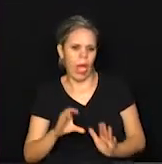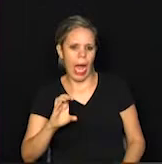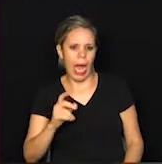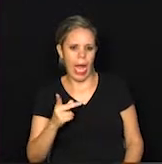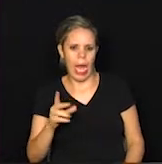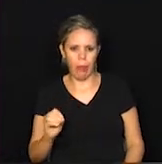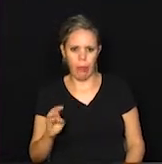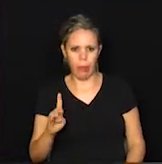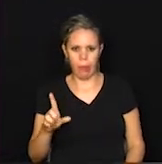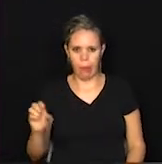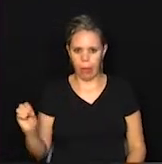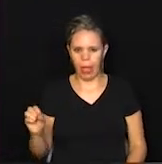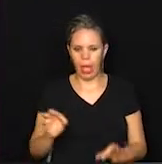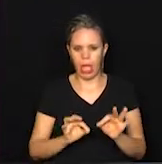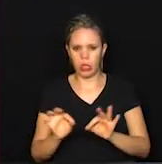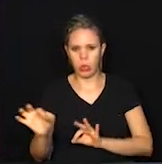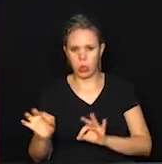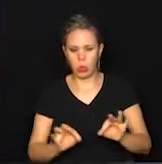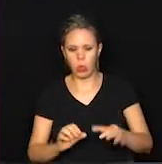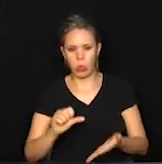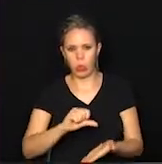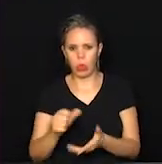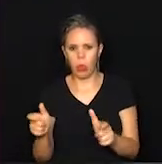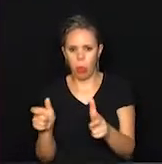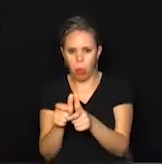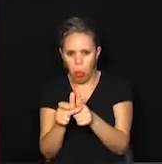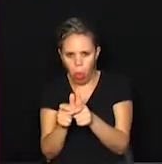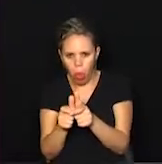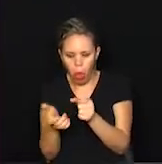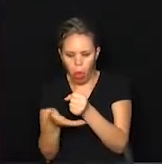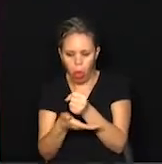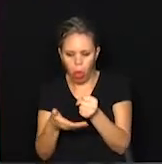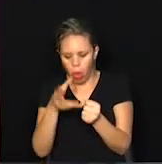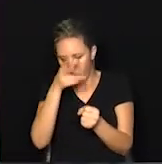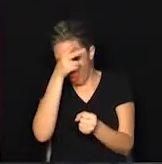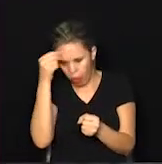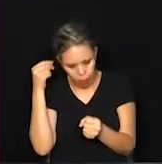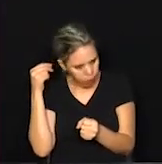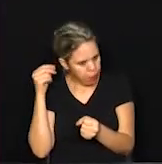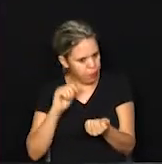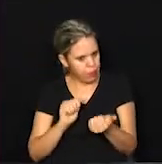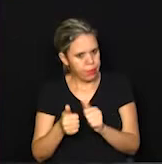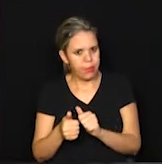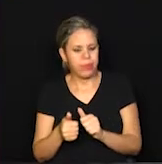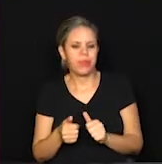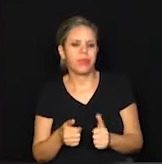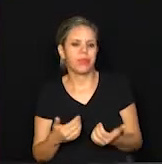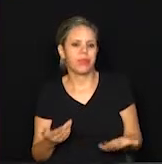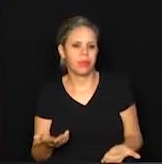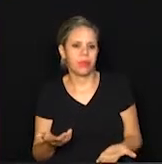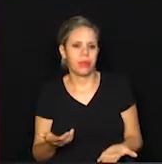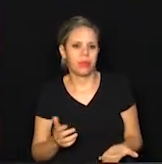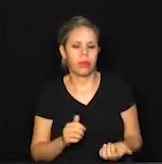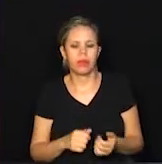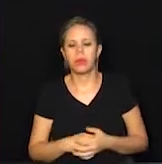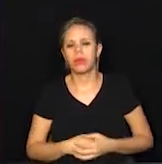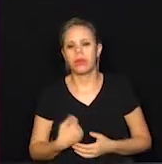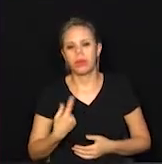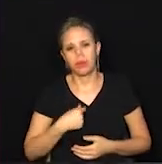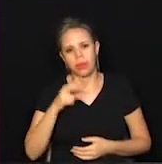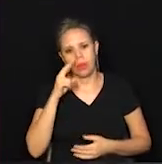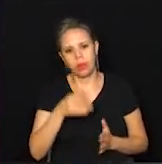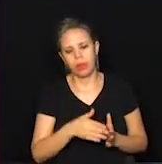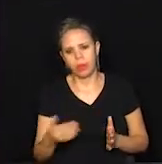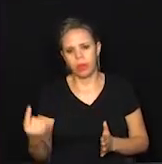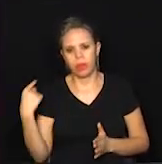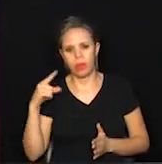são regiões que têm pouquíssimos equipamentos públicos, inclusive na área de esporte. A gente viu no último período aí